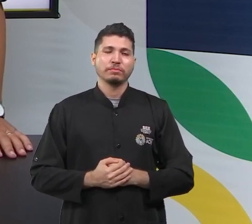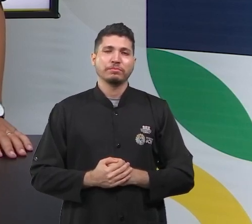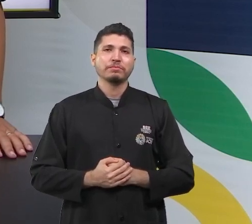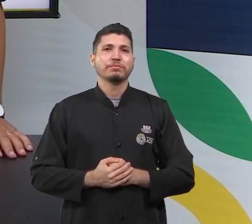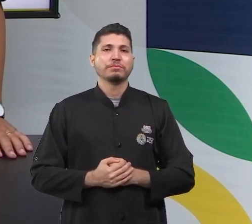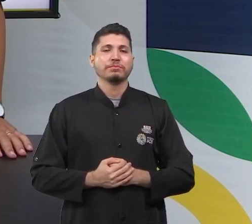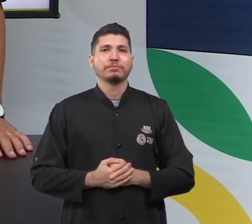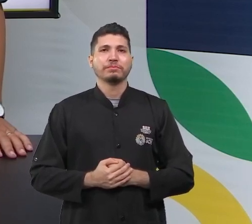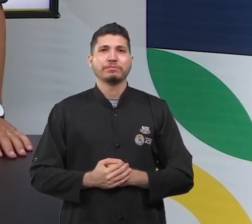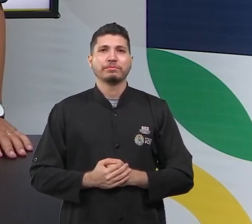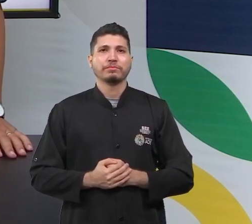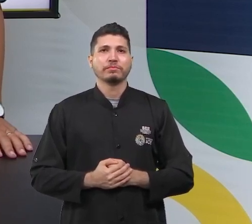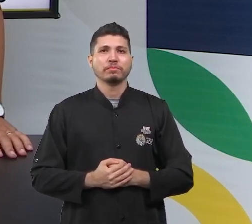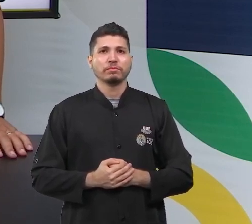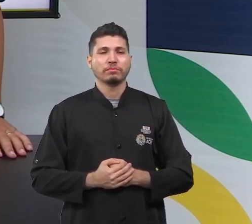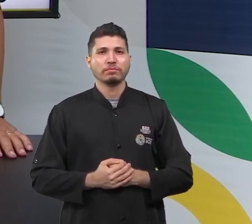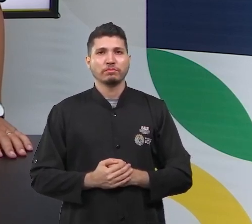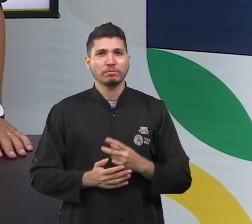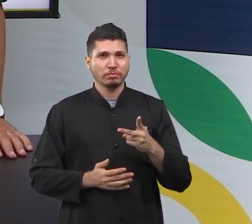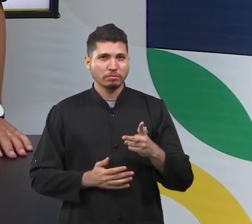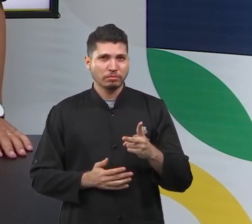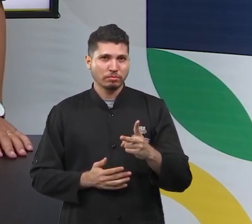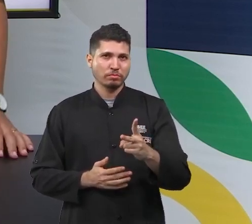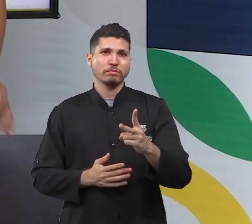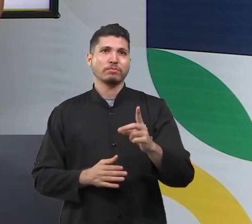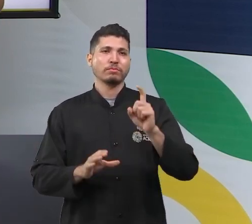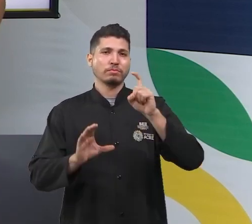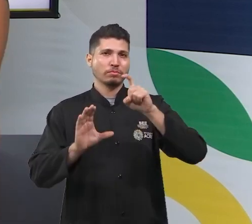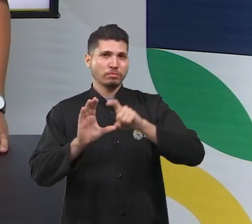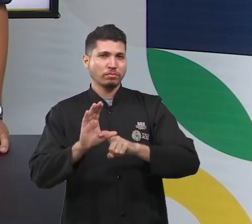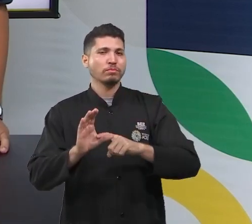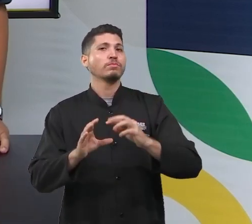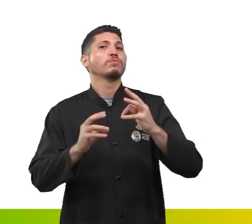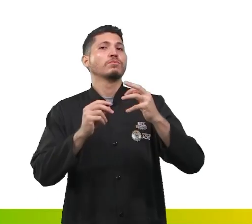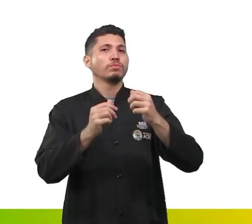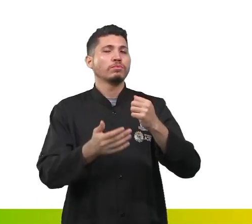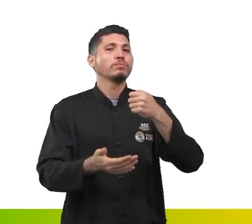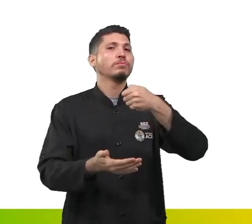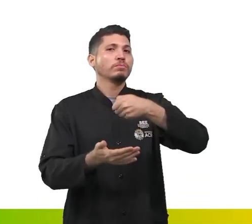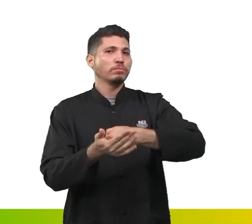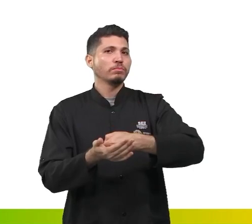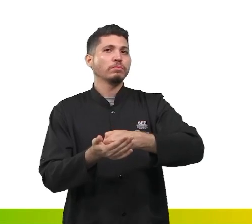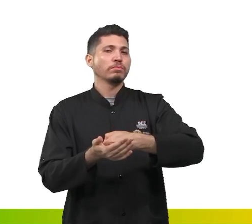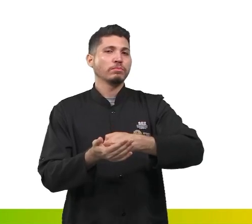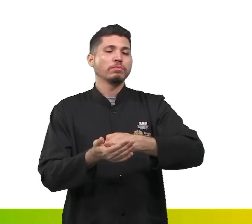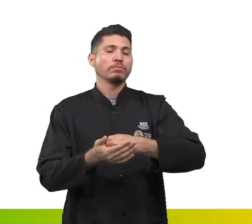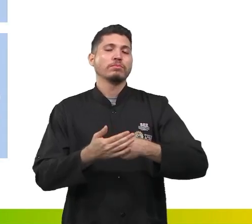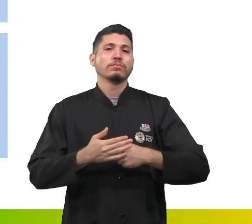manter as contas em dia. Vamos lá, continuando.